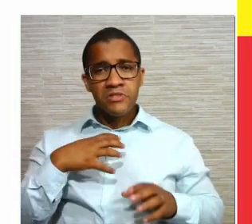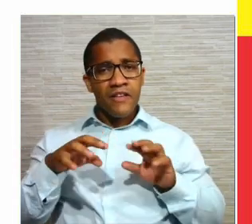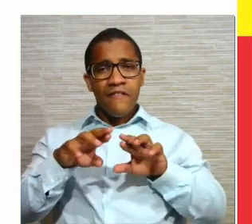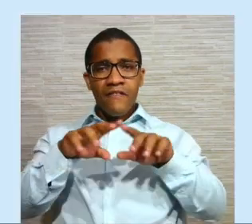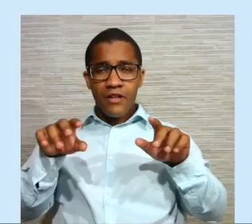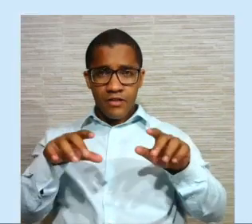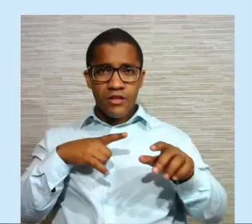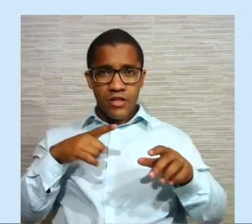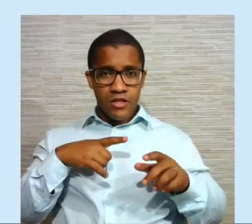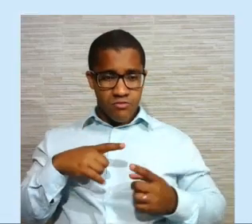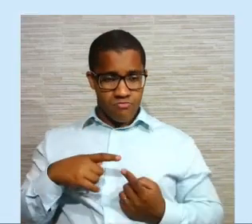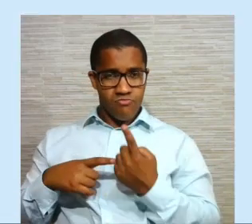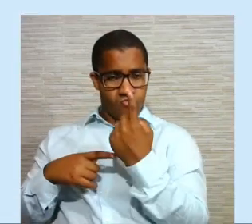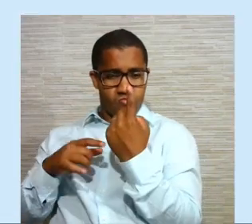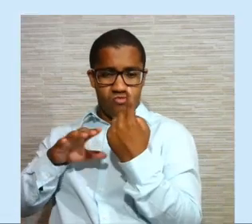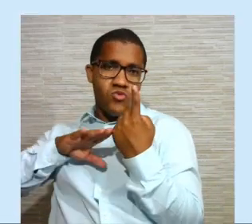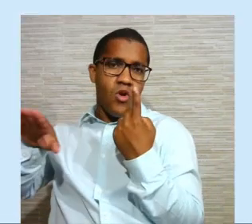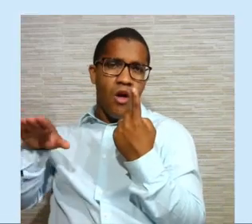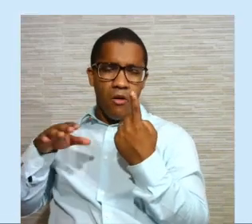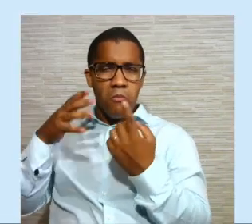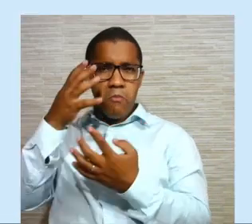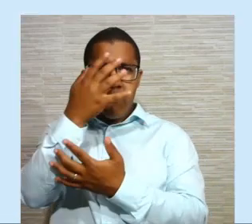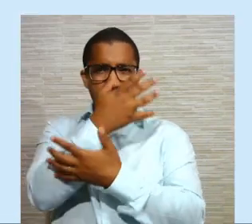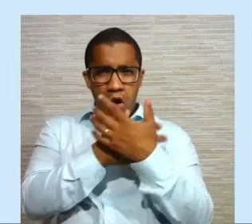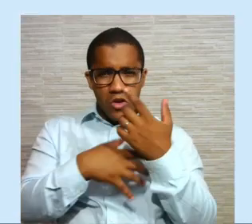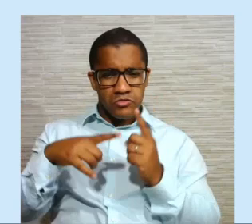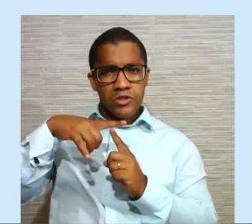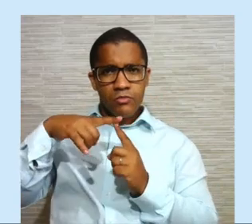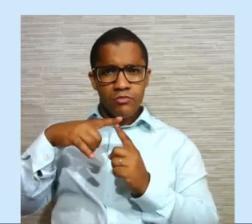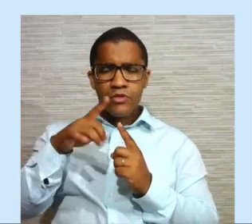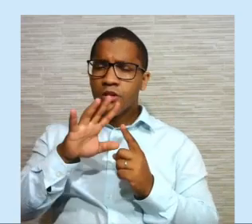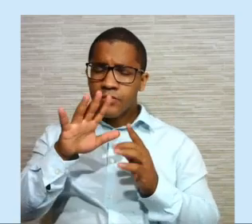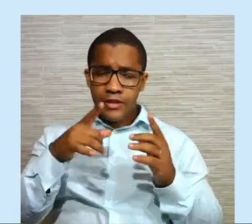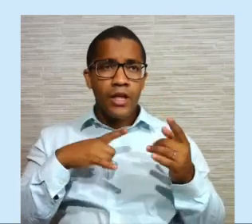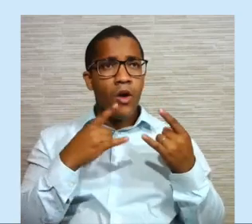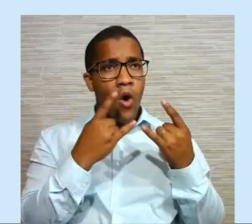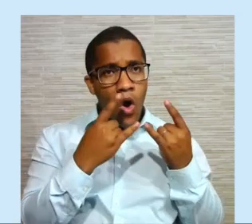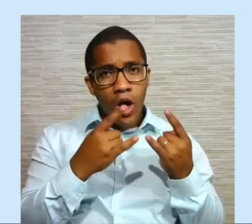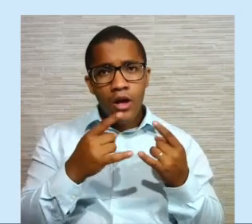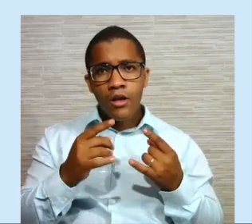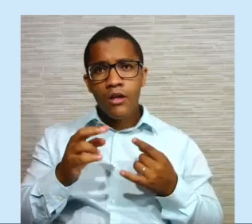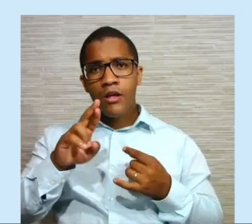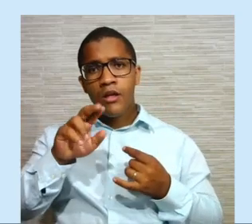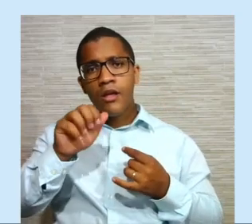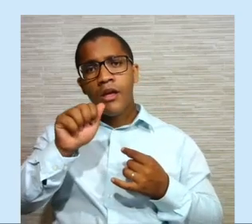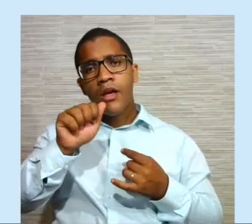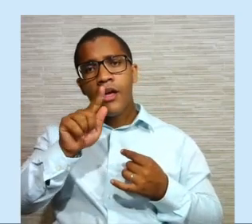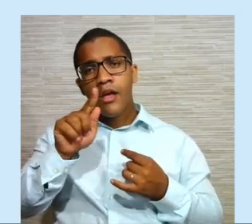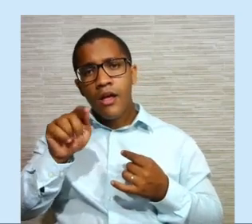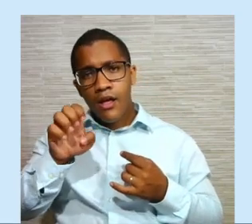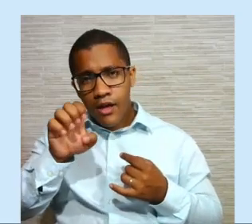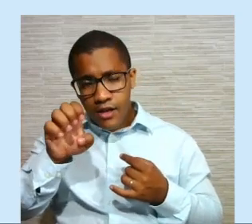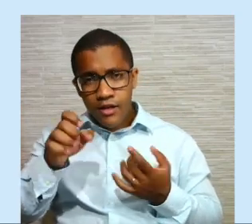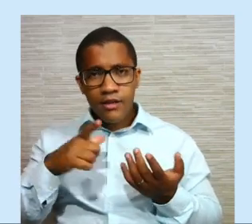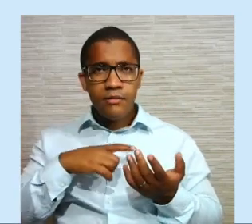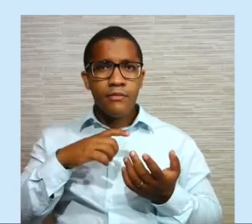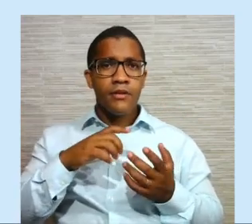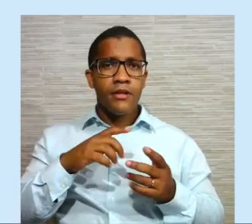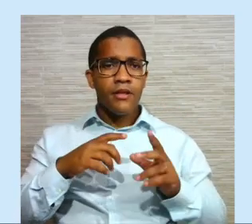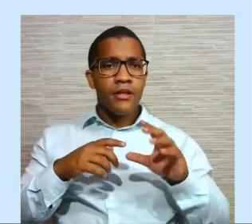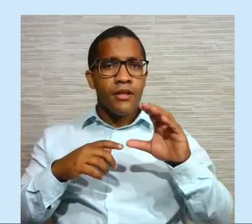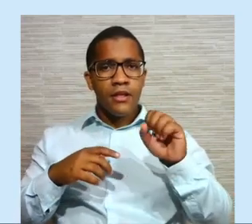gente não tem um estilo musical apenas, né? A gente tem o rock, tem o reggae, tem o